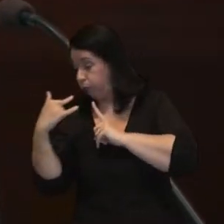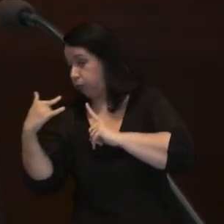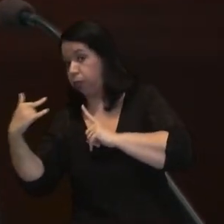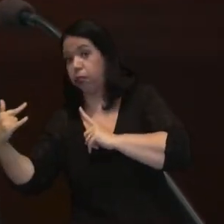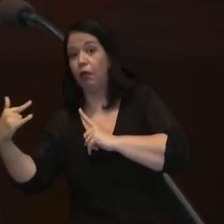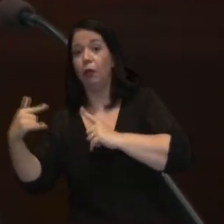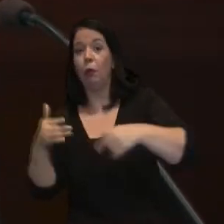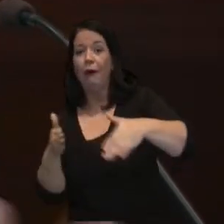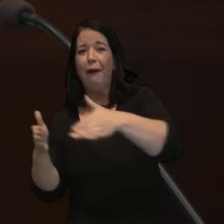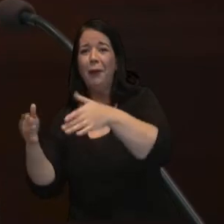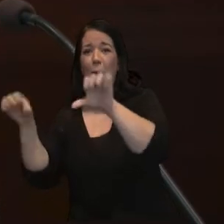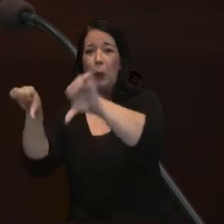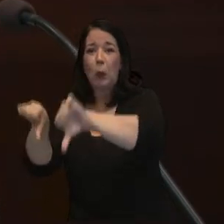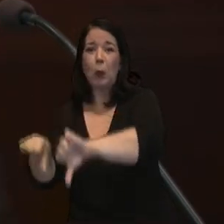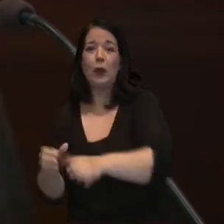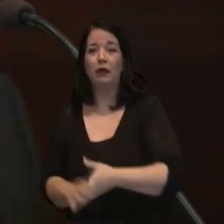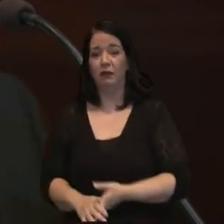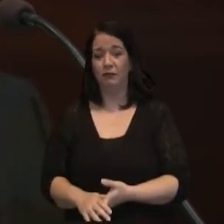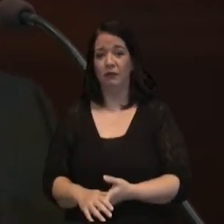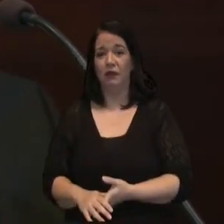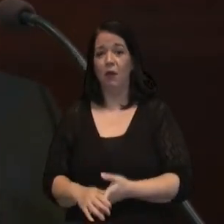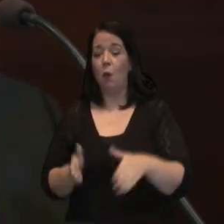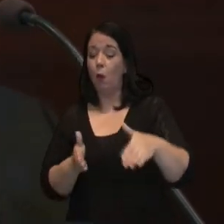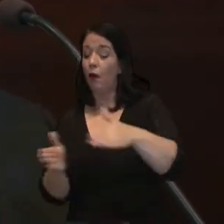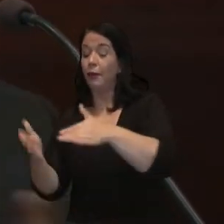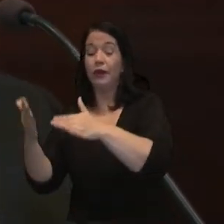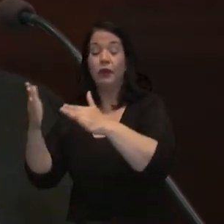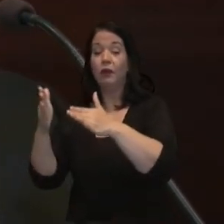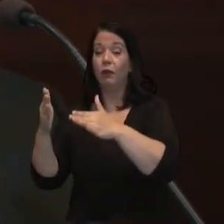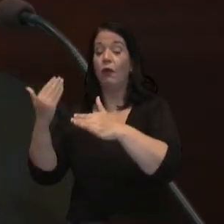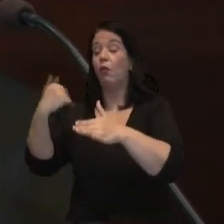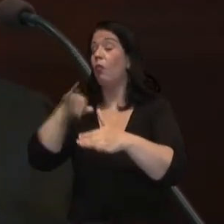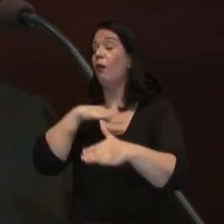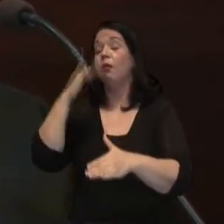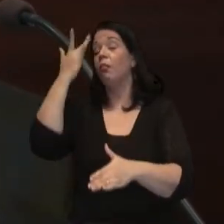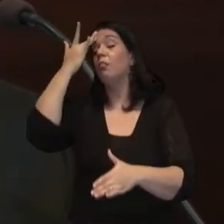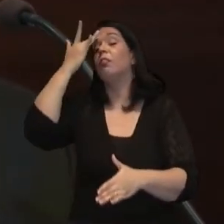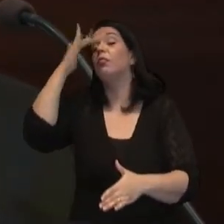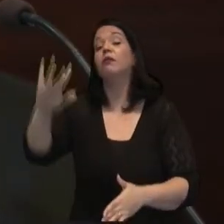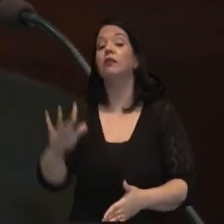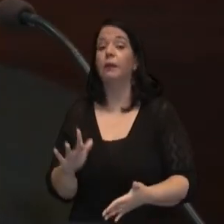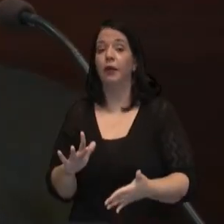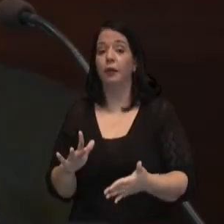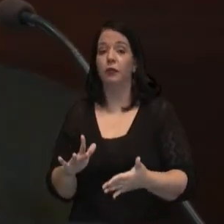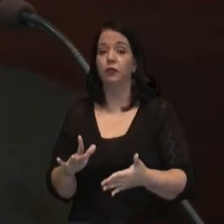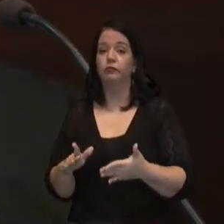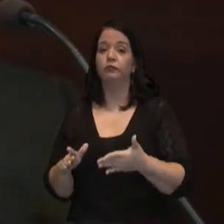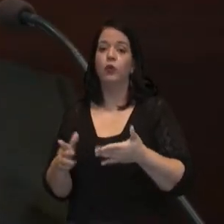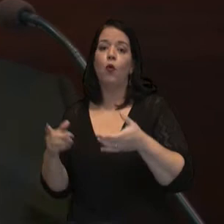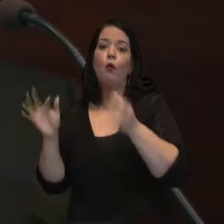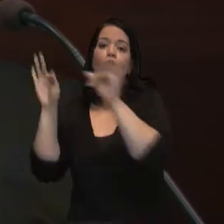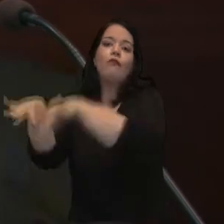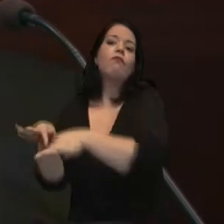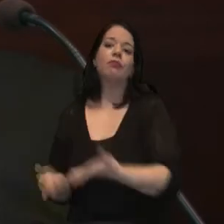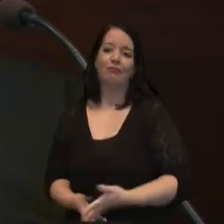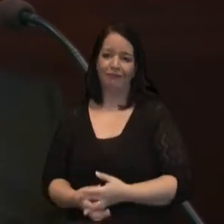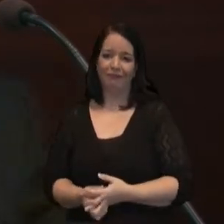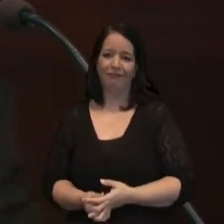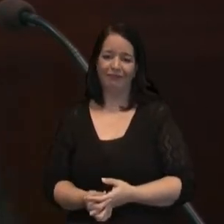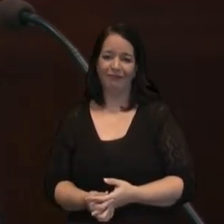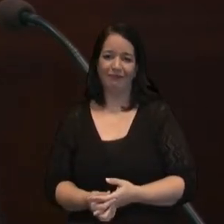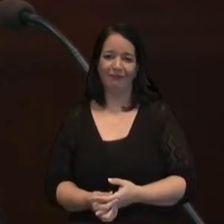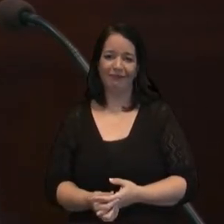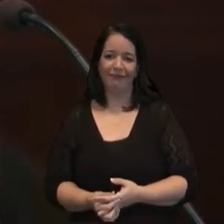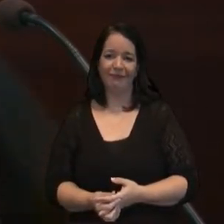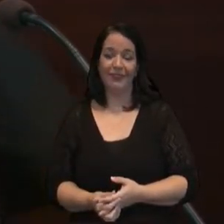Lembre-se, meus irmãos, o que eu disse, aquele detalhe geográfico. Para onde eles caminharam dali de Dotã para Samaria eram 15 quilômetros. Será